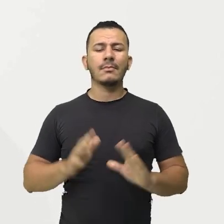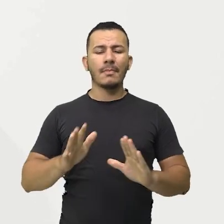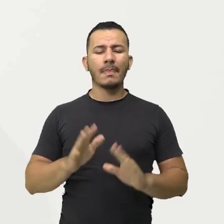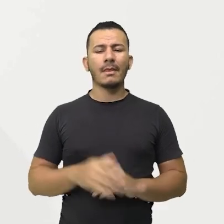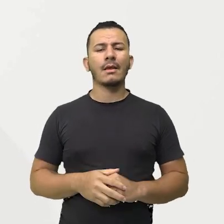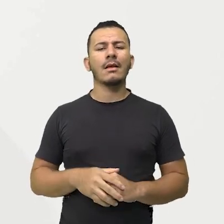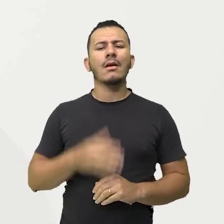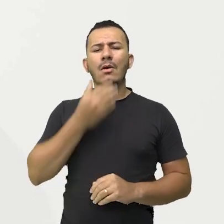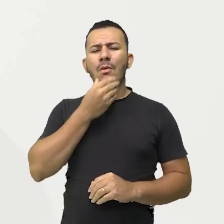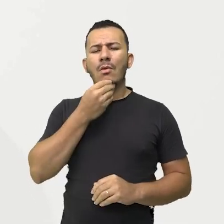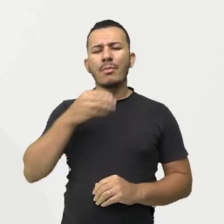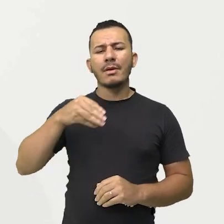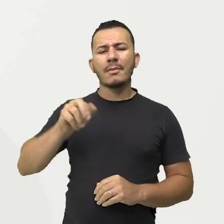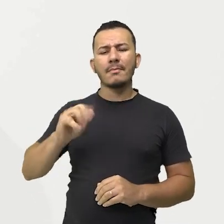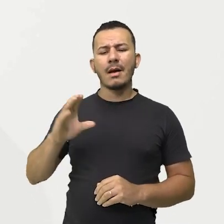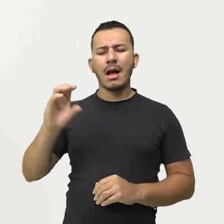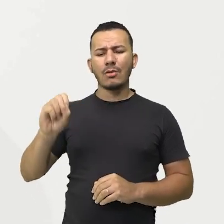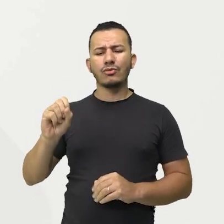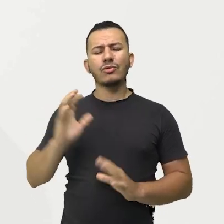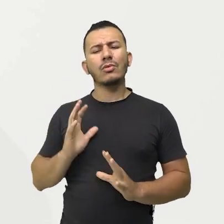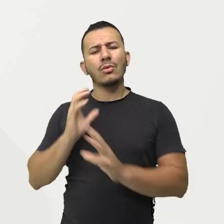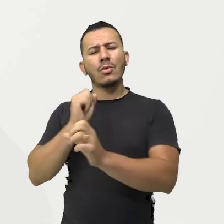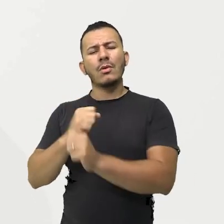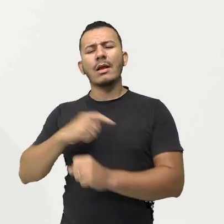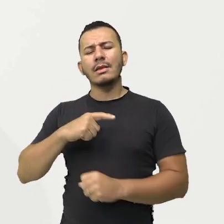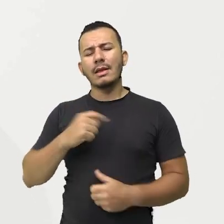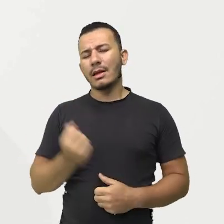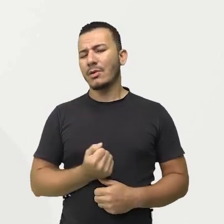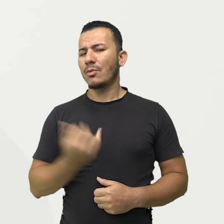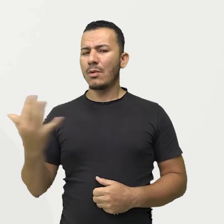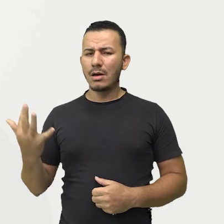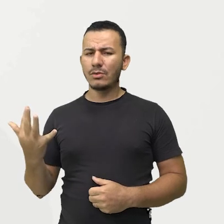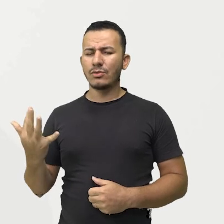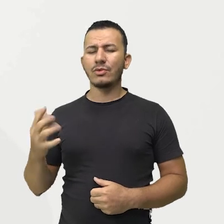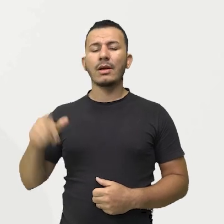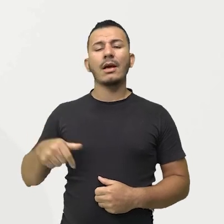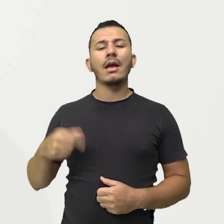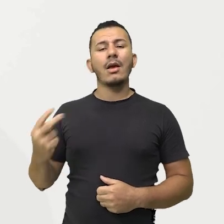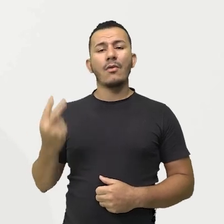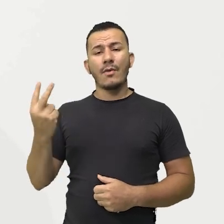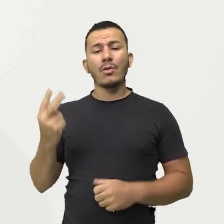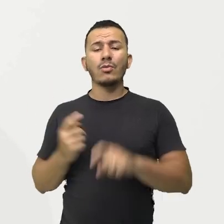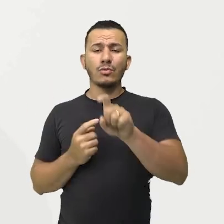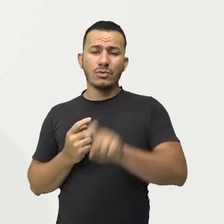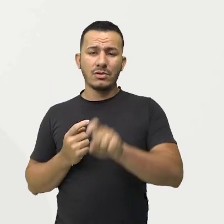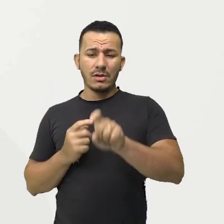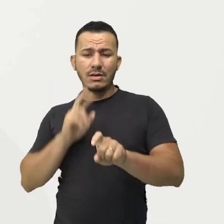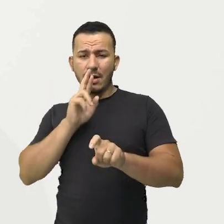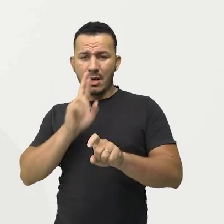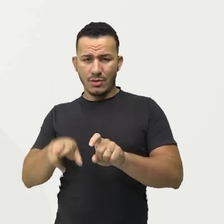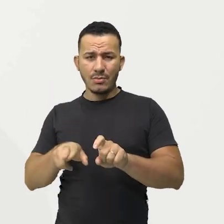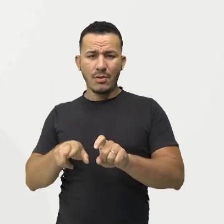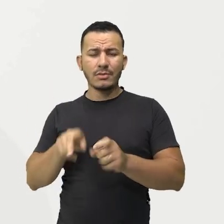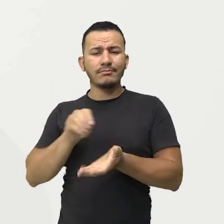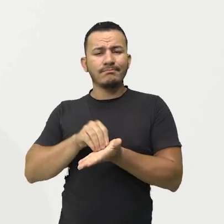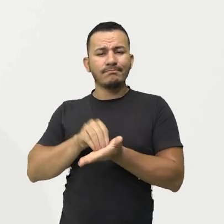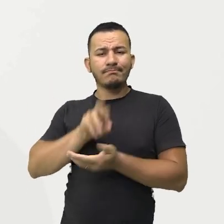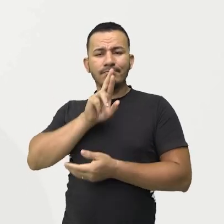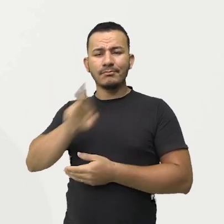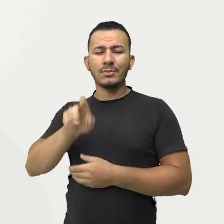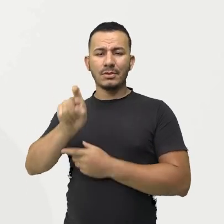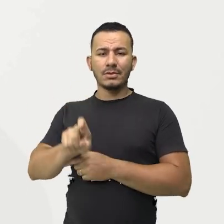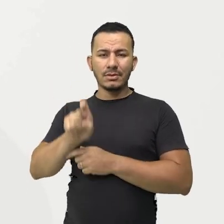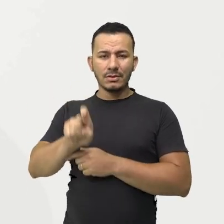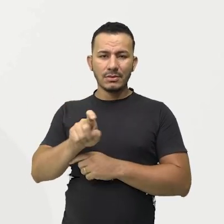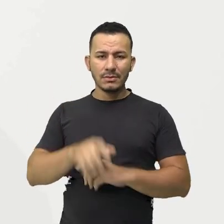Quanto Marcos possui? Pessoal, quantos Marcos possui é o valor do x, ó, é a incógnita da